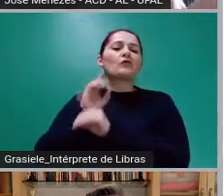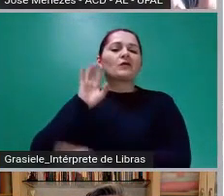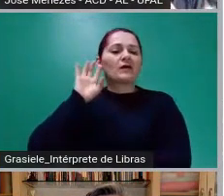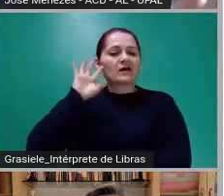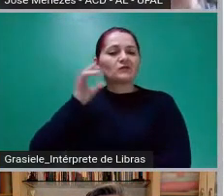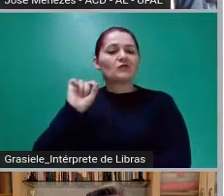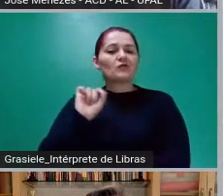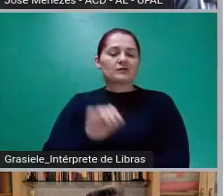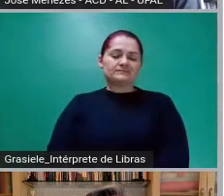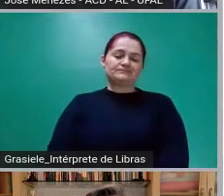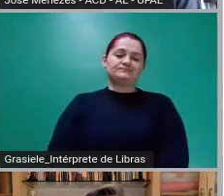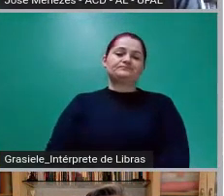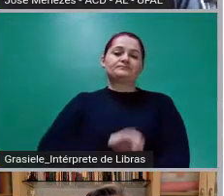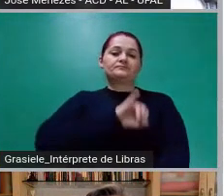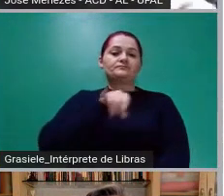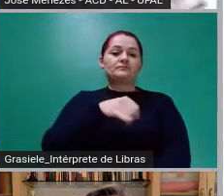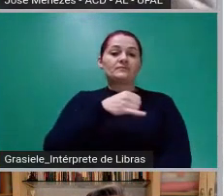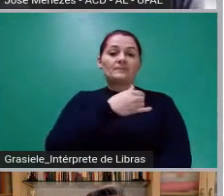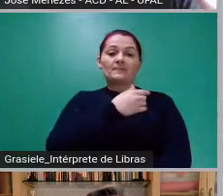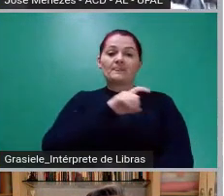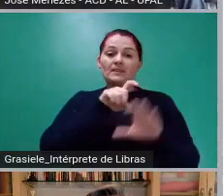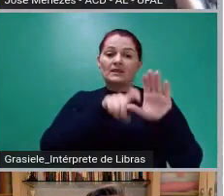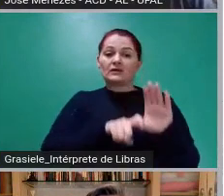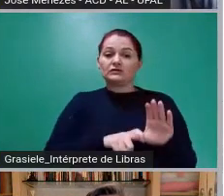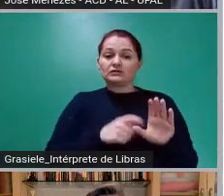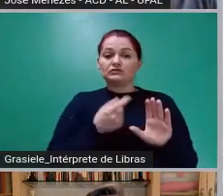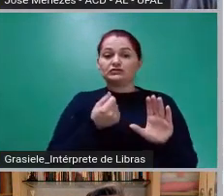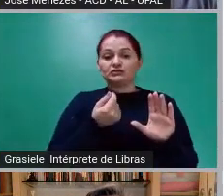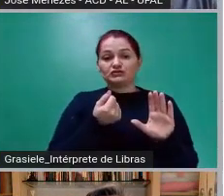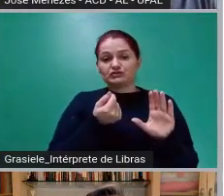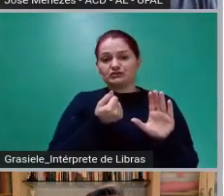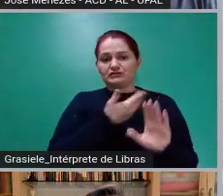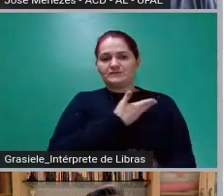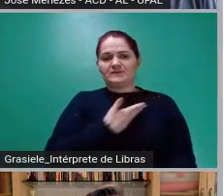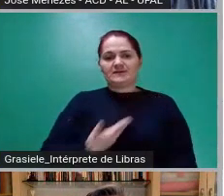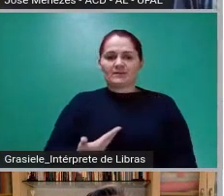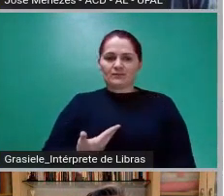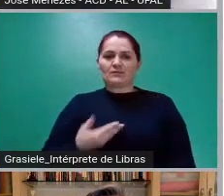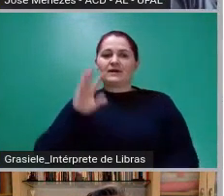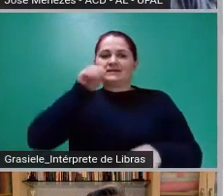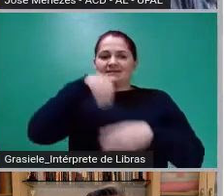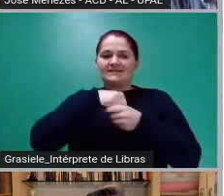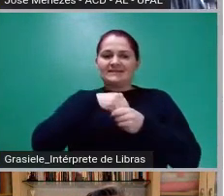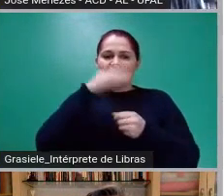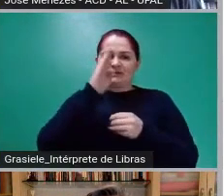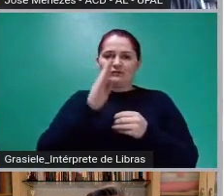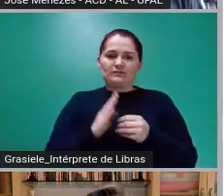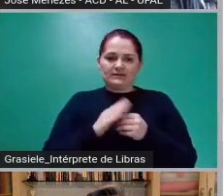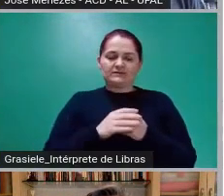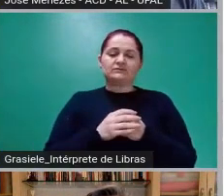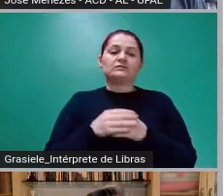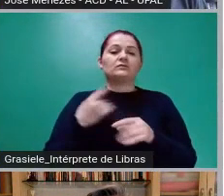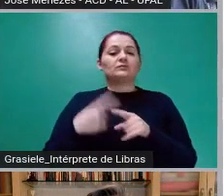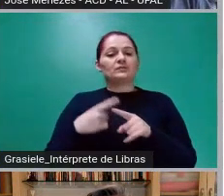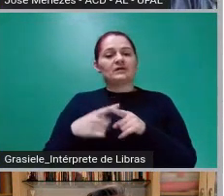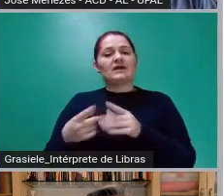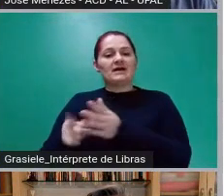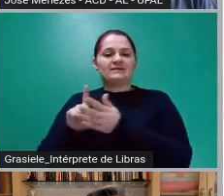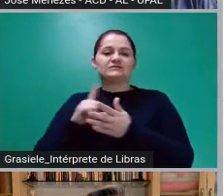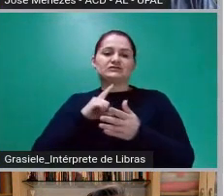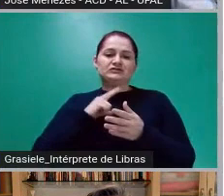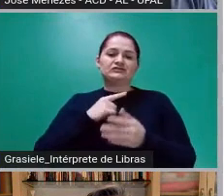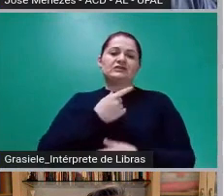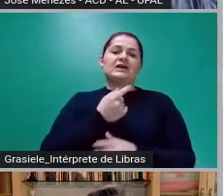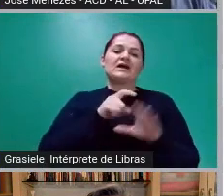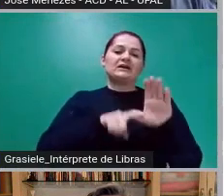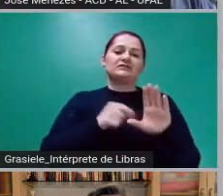dívida pública interna, que antes era externa, através da Lei 9496 de 97, que